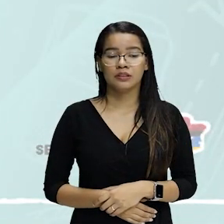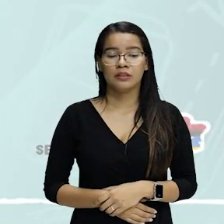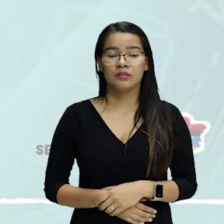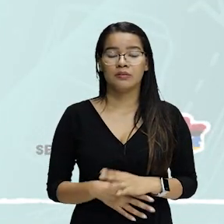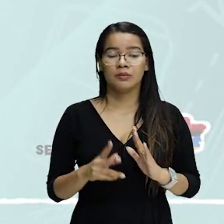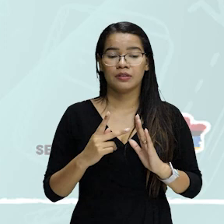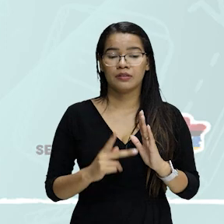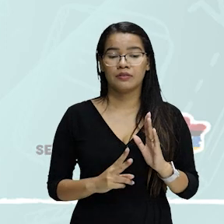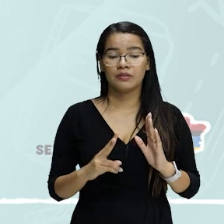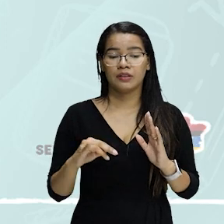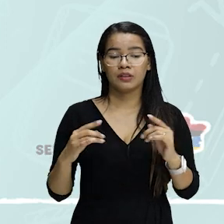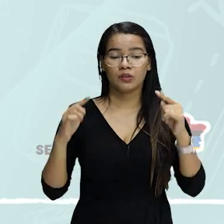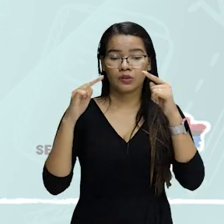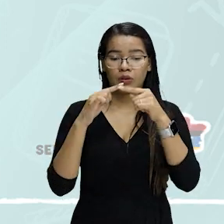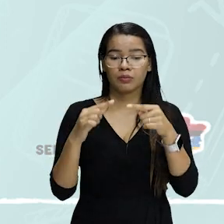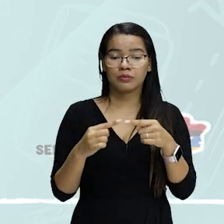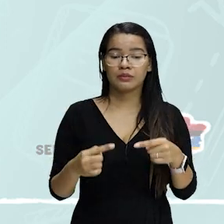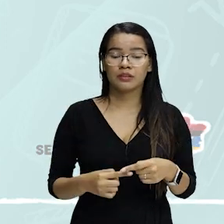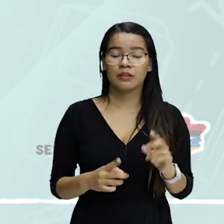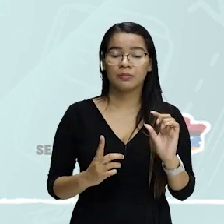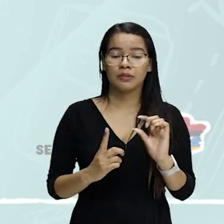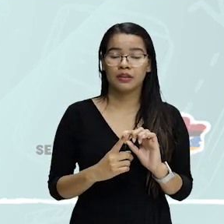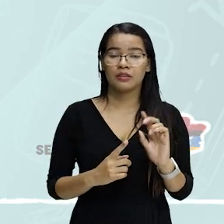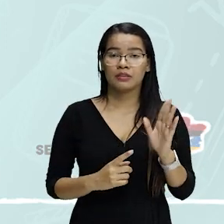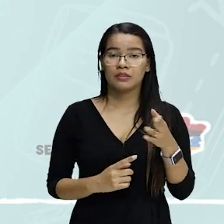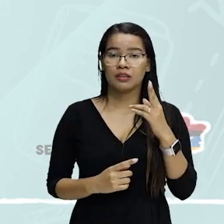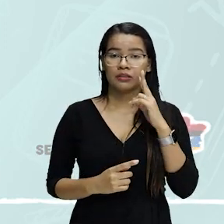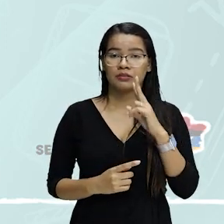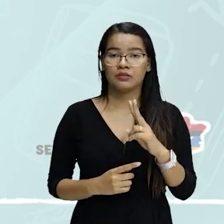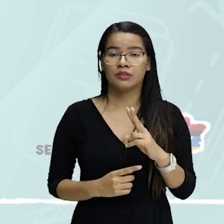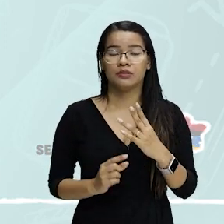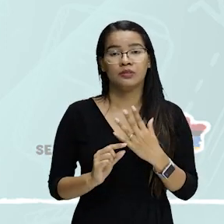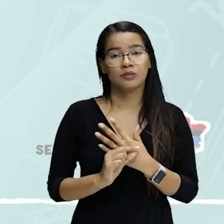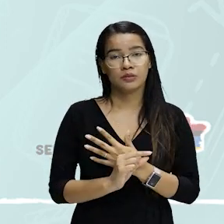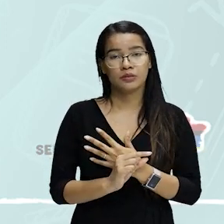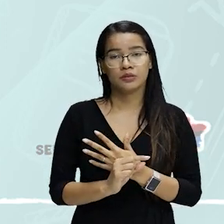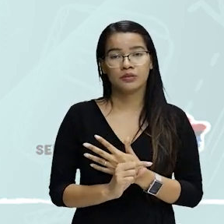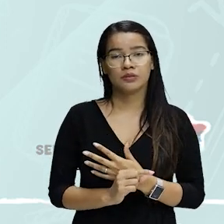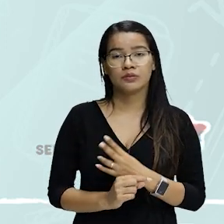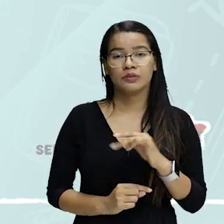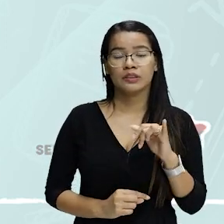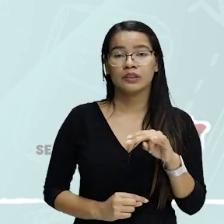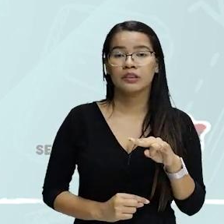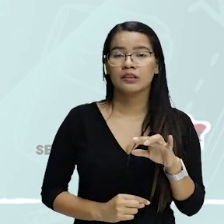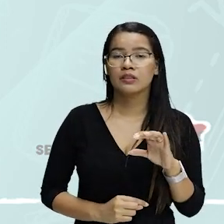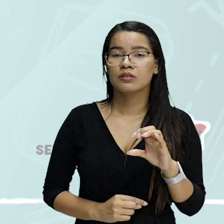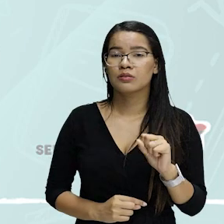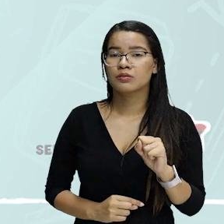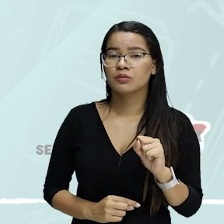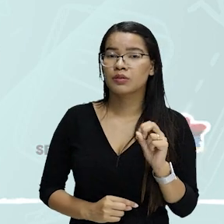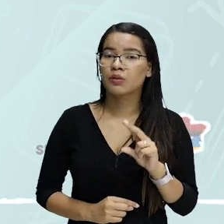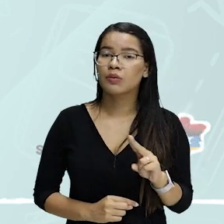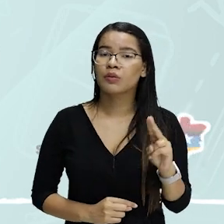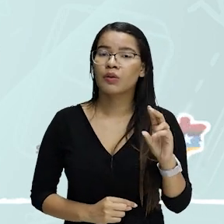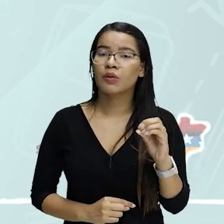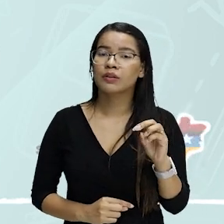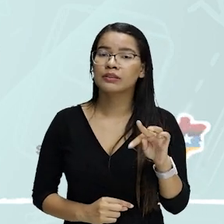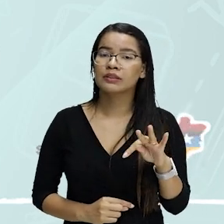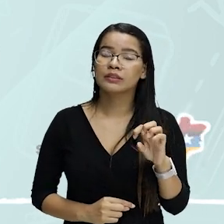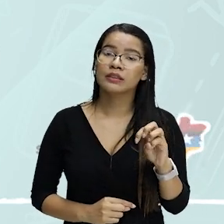combinar palavras, você viu aí no soneto do autor, do Vinícius. Ele usa, né,